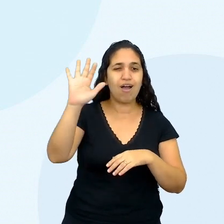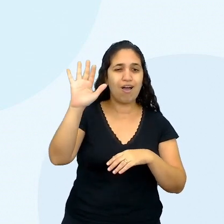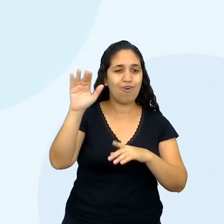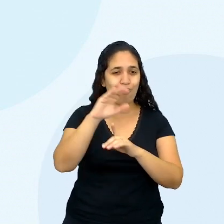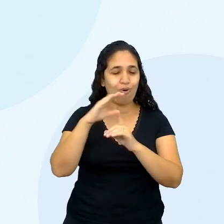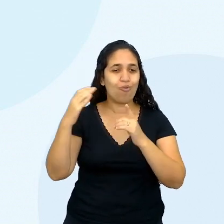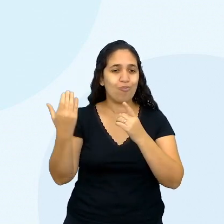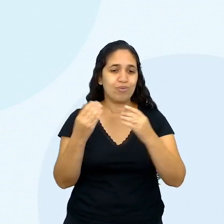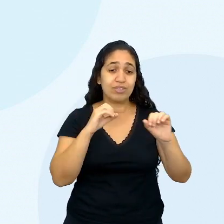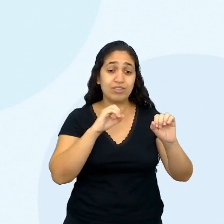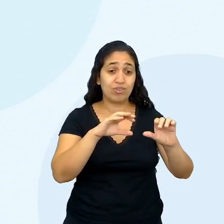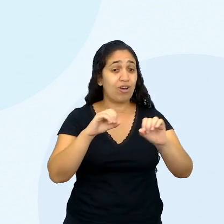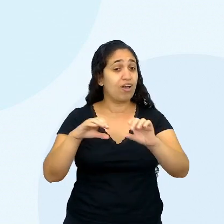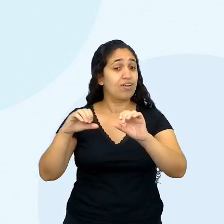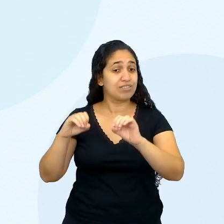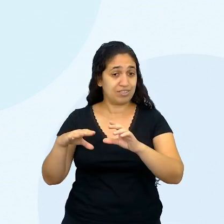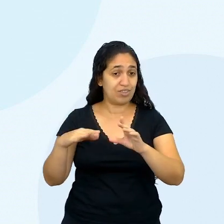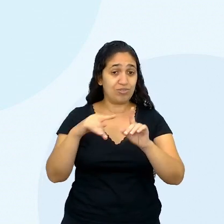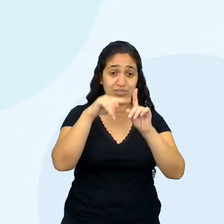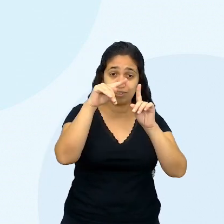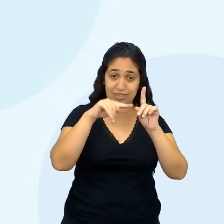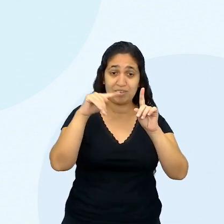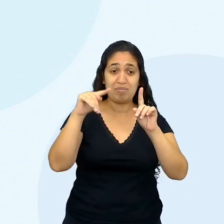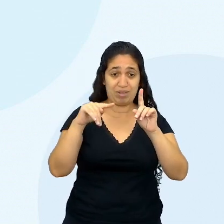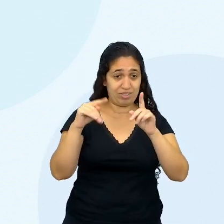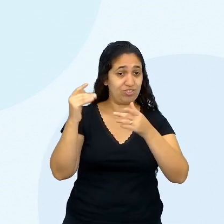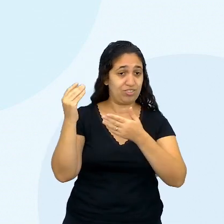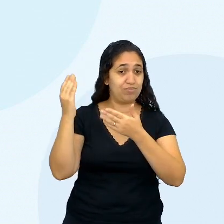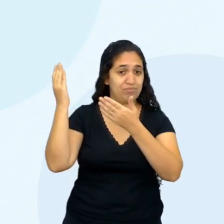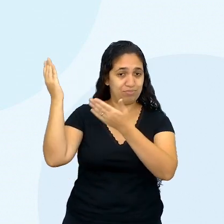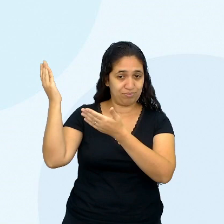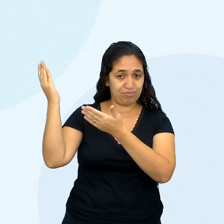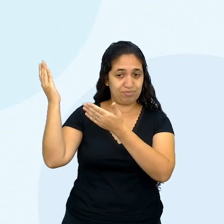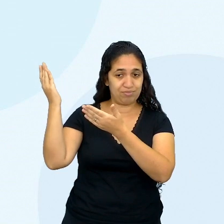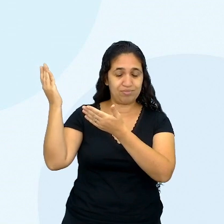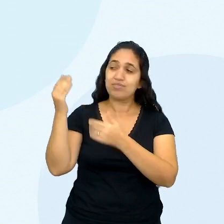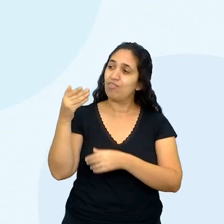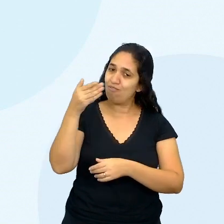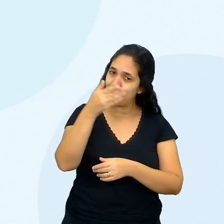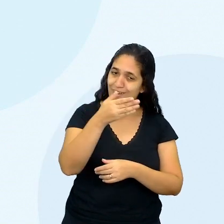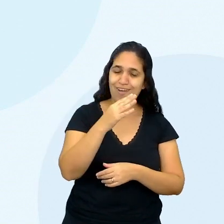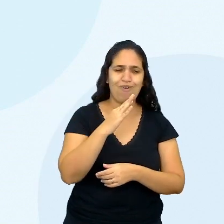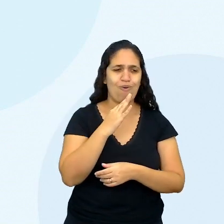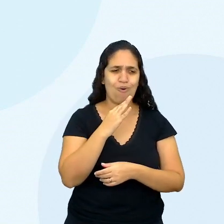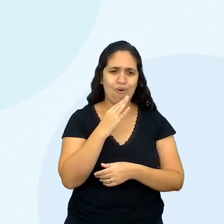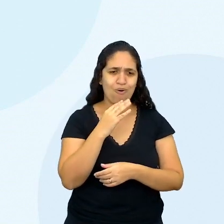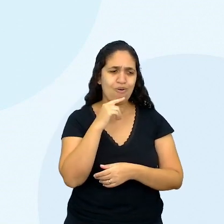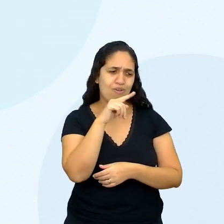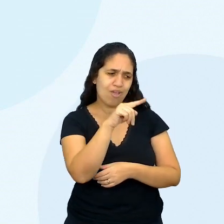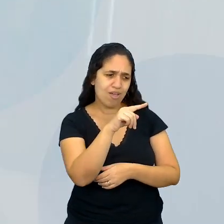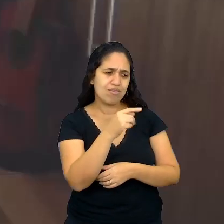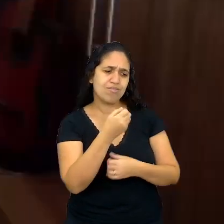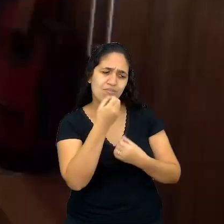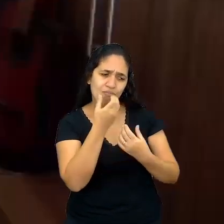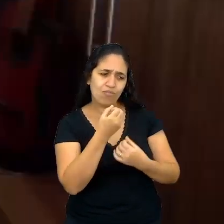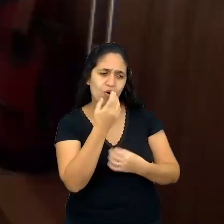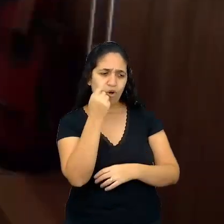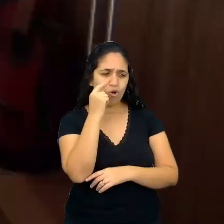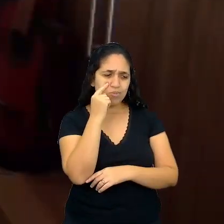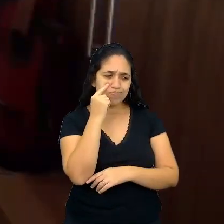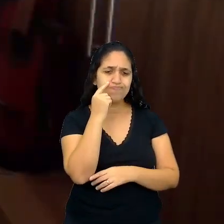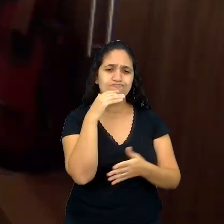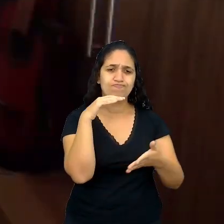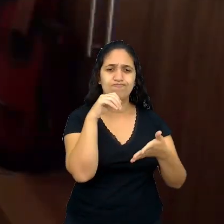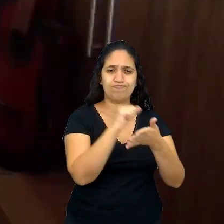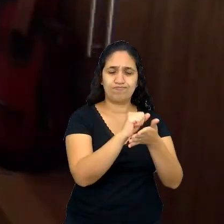educação climática do Brasil, que é o Movimento Escolas pelo Clima. Então vá lá, conheça, se informe e faça a inscrição, a